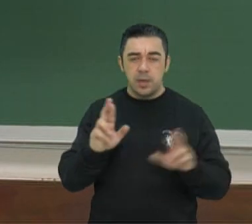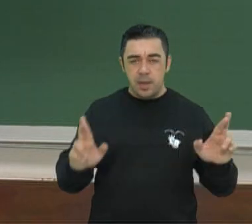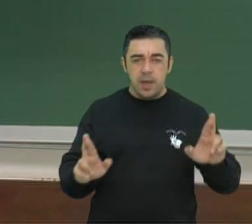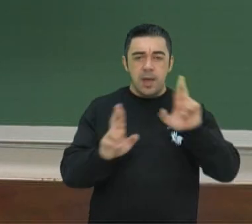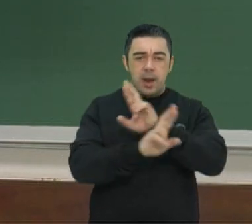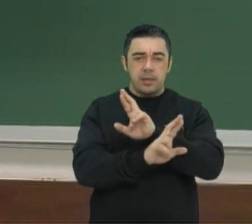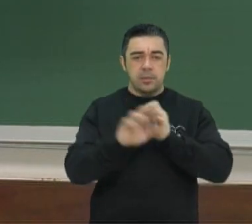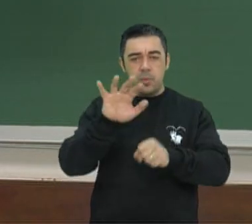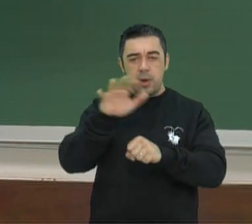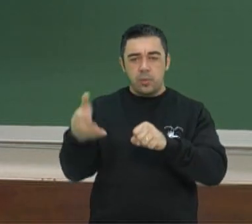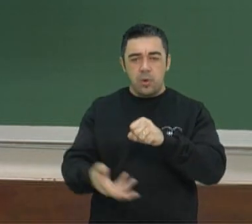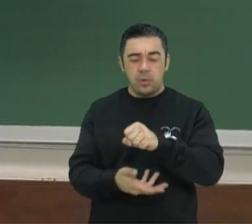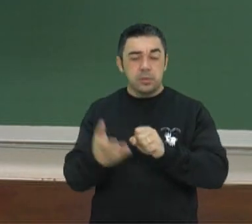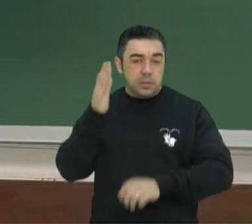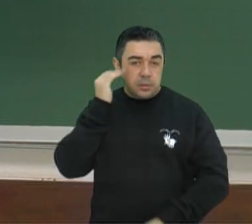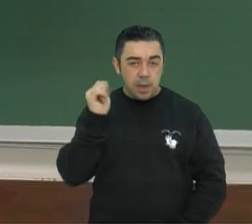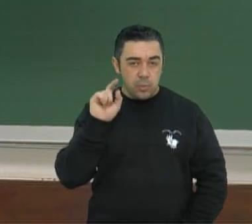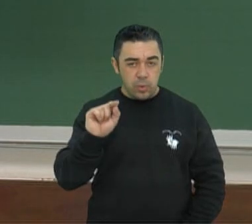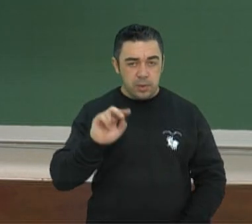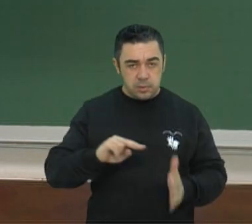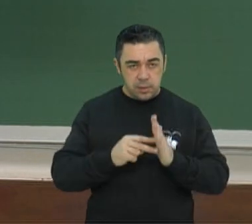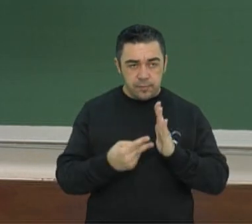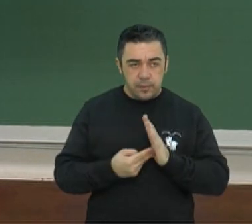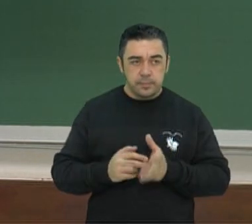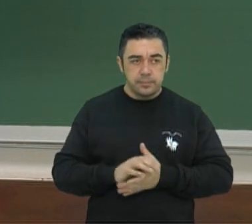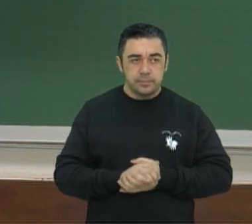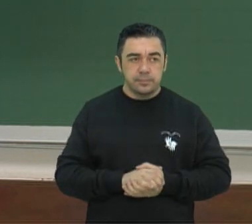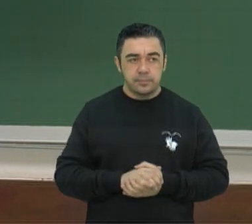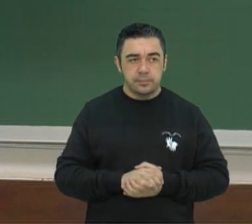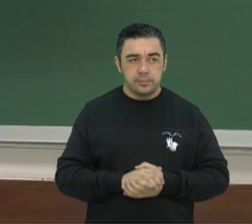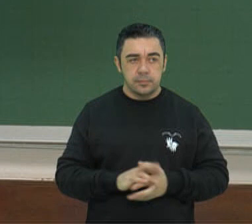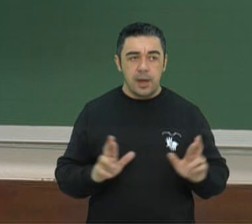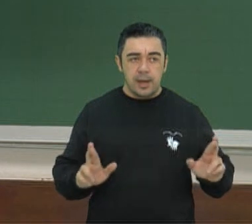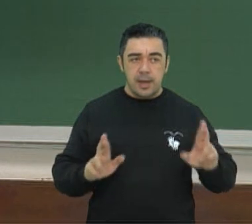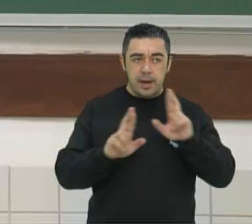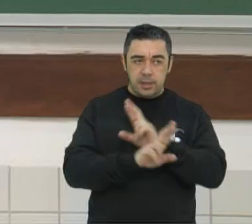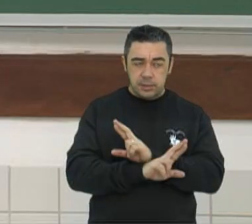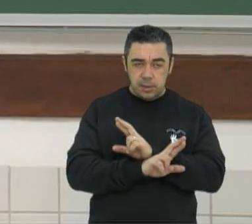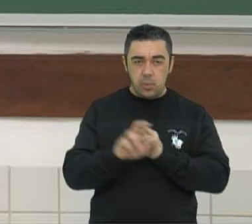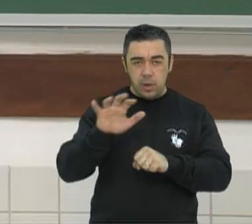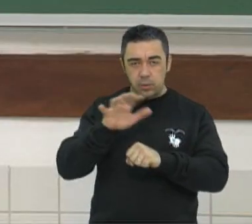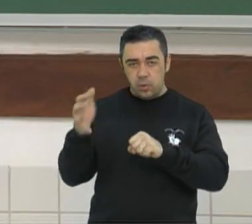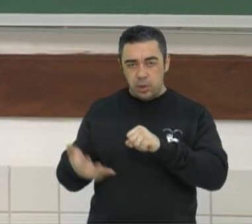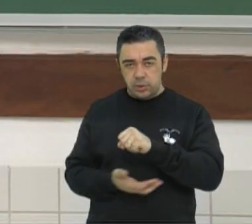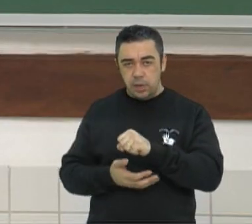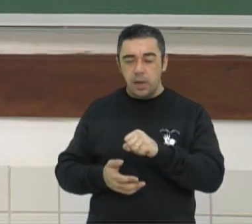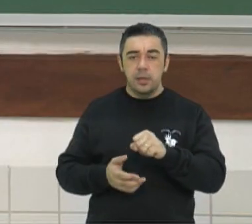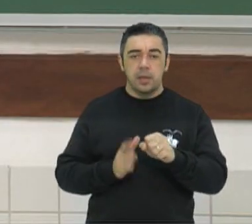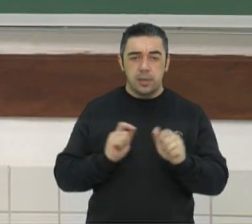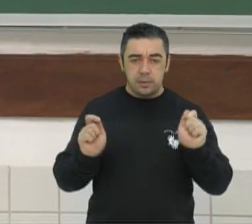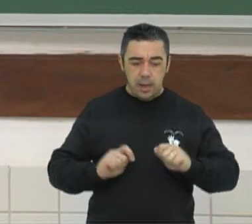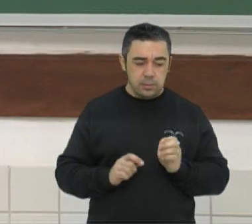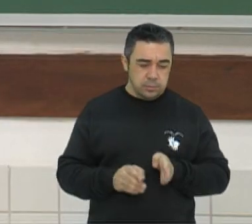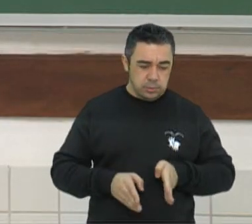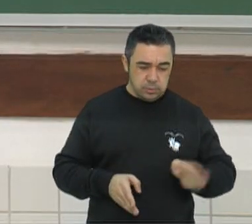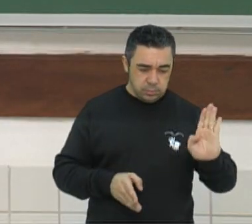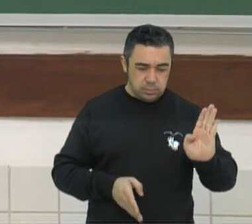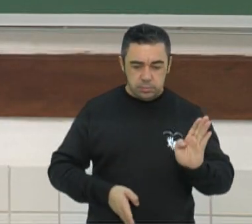já sabe agora que significa a mesma coisa, tá? As relações ecológicas, então, elas podem ser divididas em dois tipos,